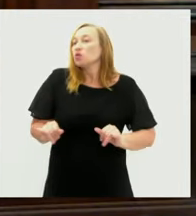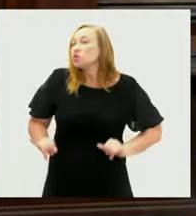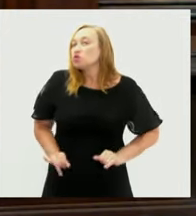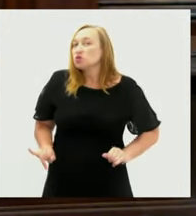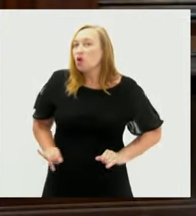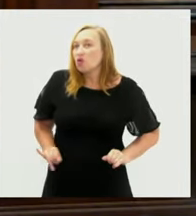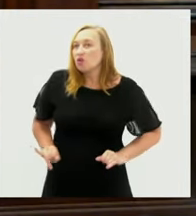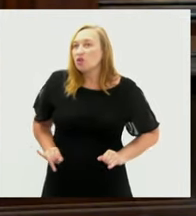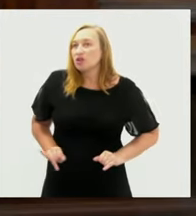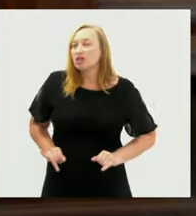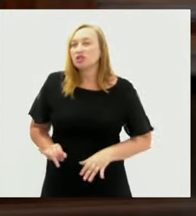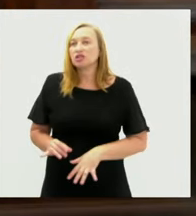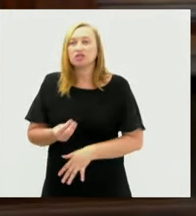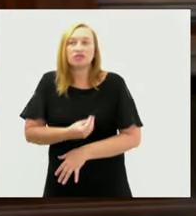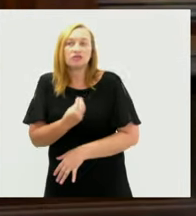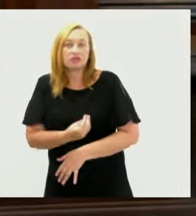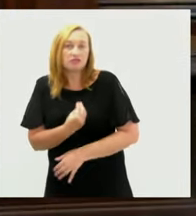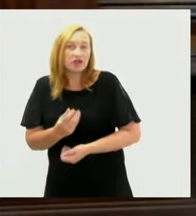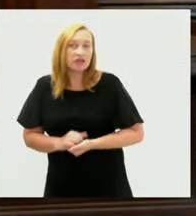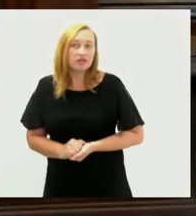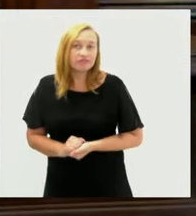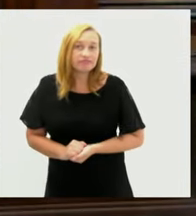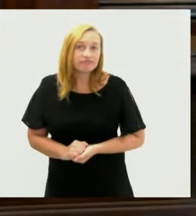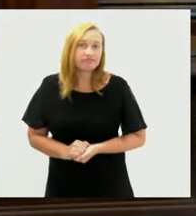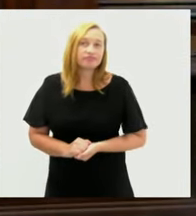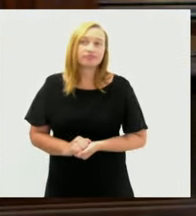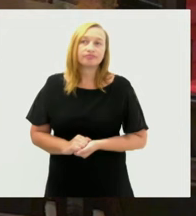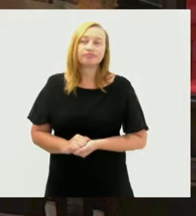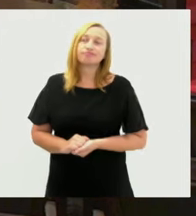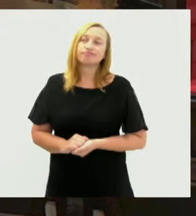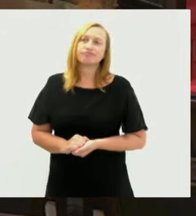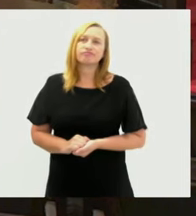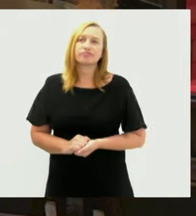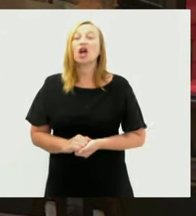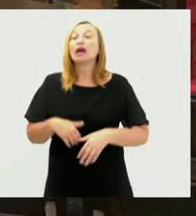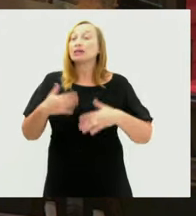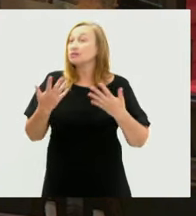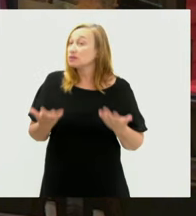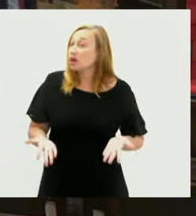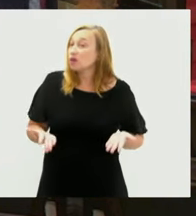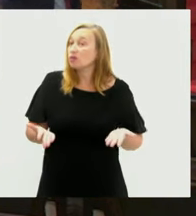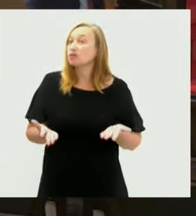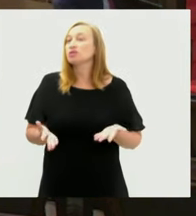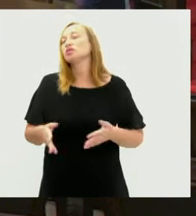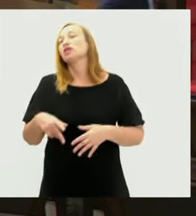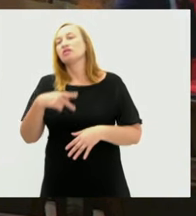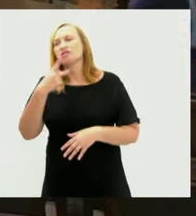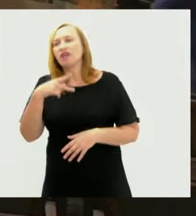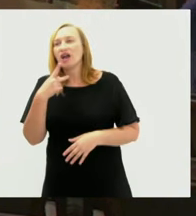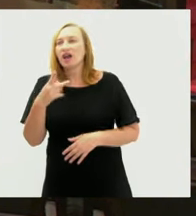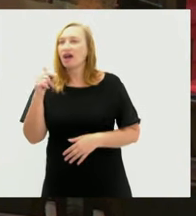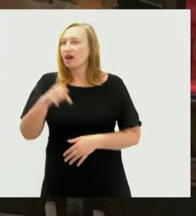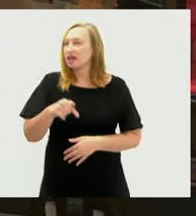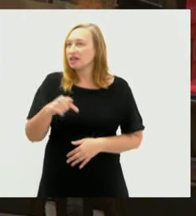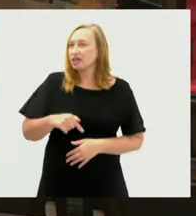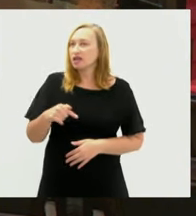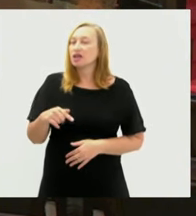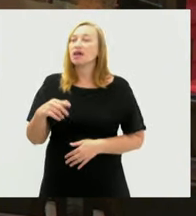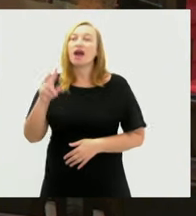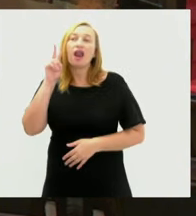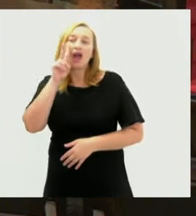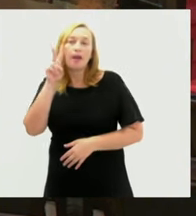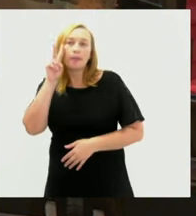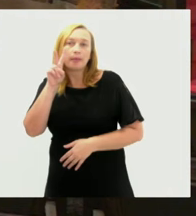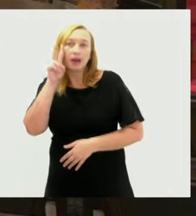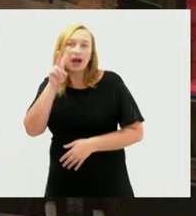vida dignamente? É disso que se trata, senhora presidenta? Então, trazer esses questionamentos é relembrar